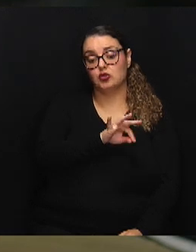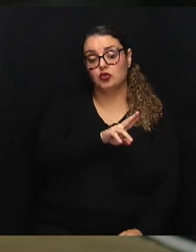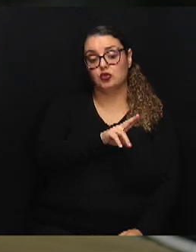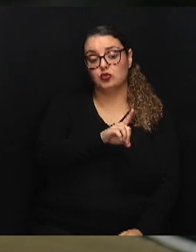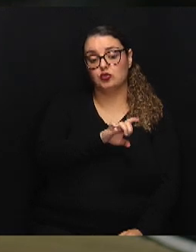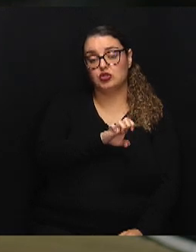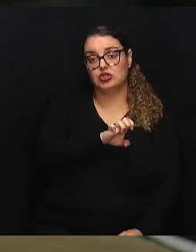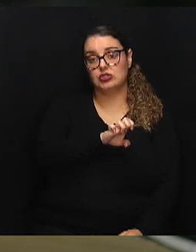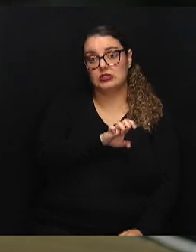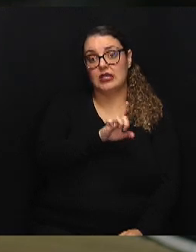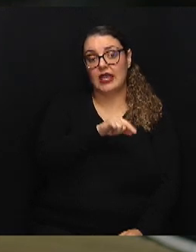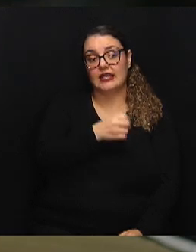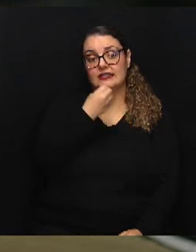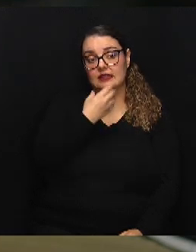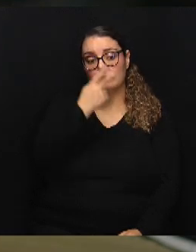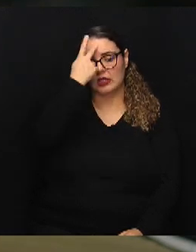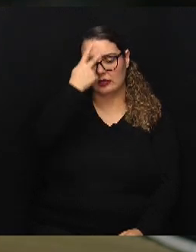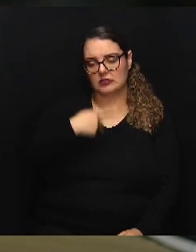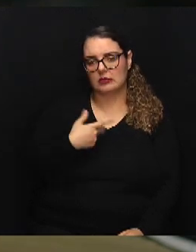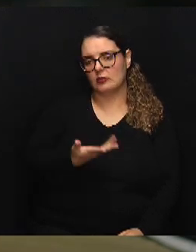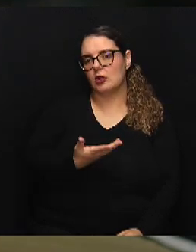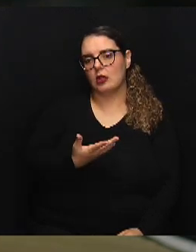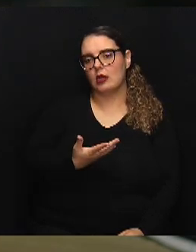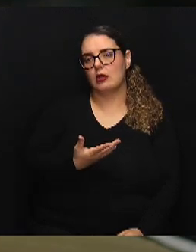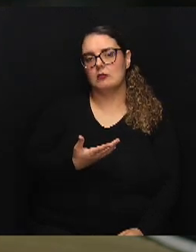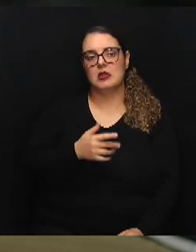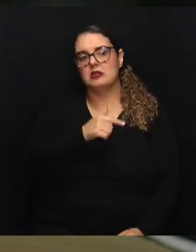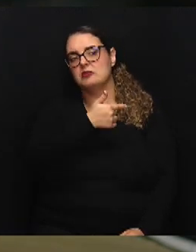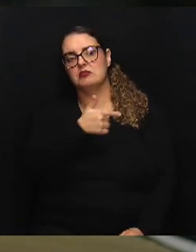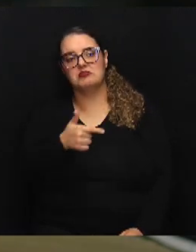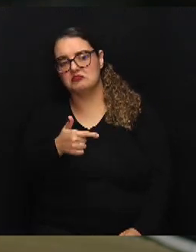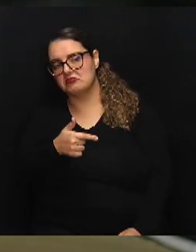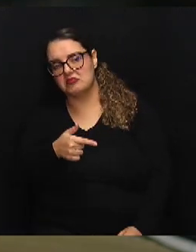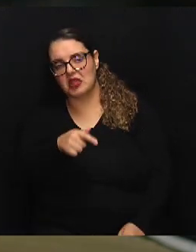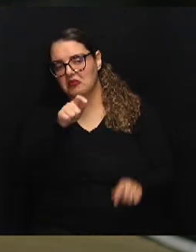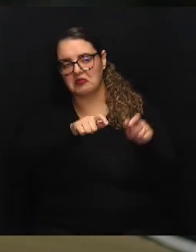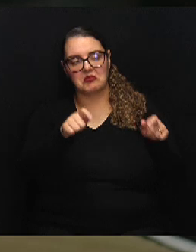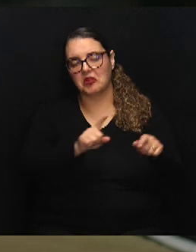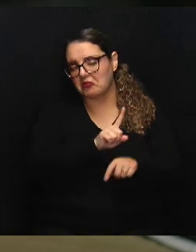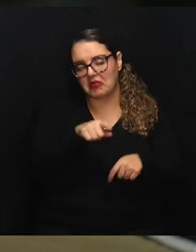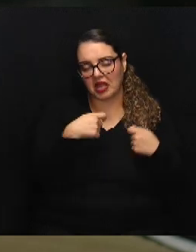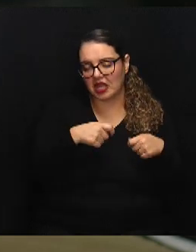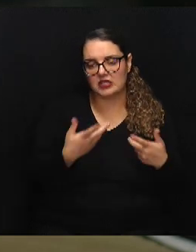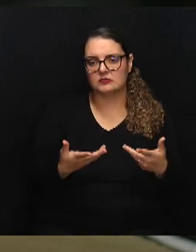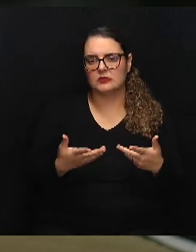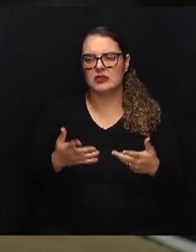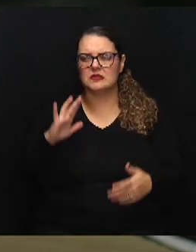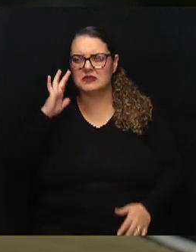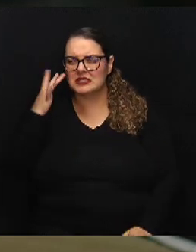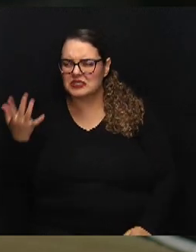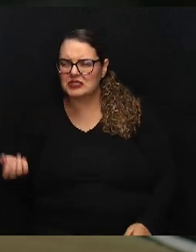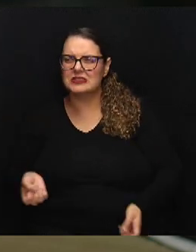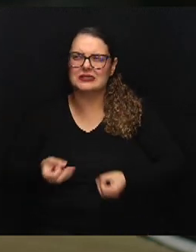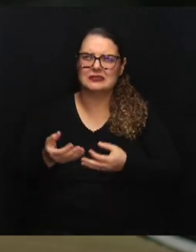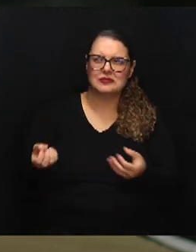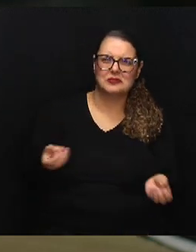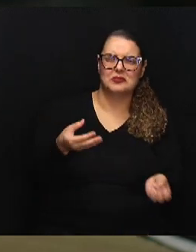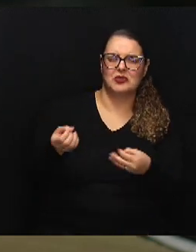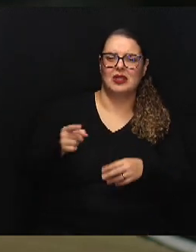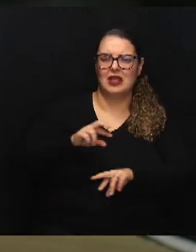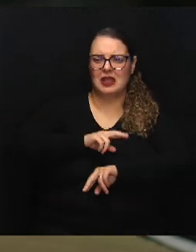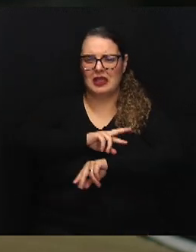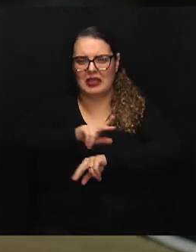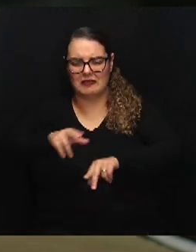também, você acredita que essa opção pela solitude, essas informações novas, vamos dizer que é um turbilhão